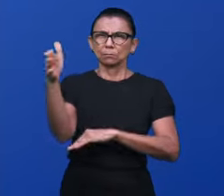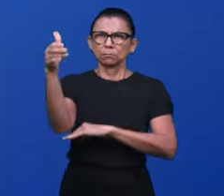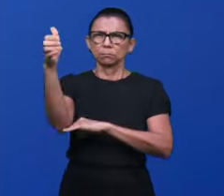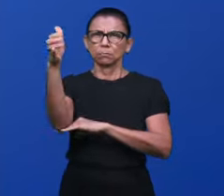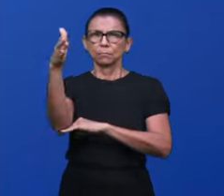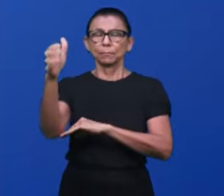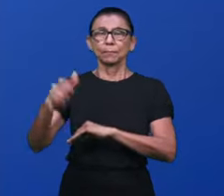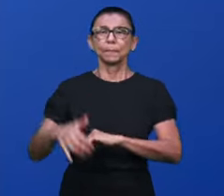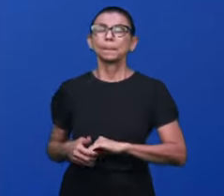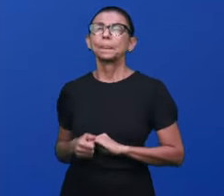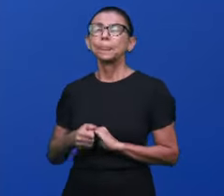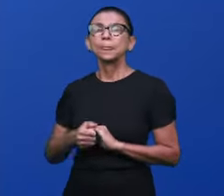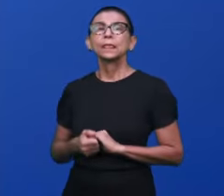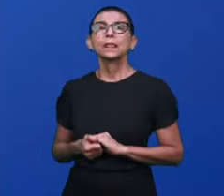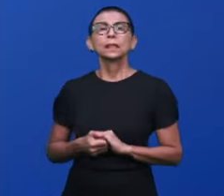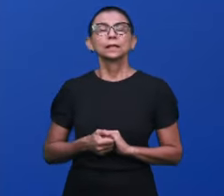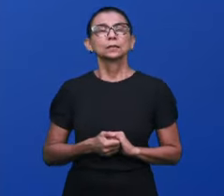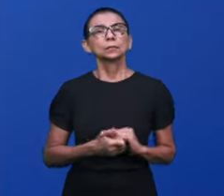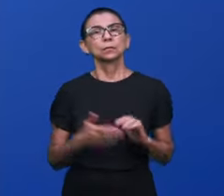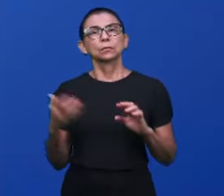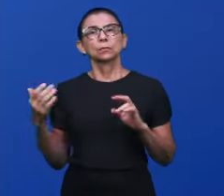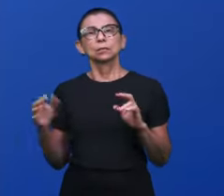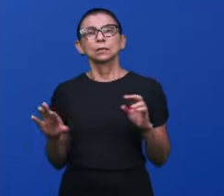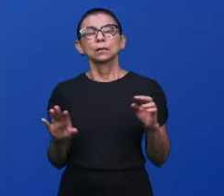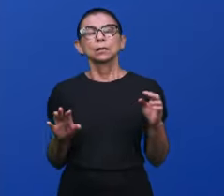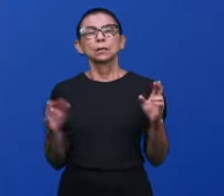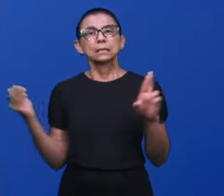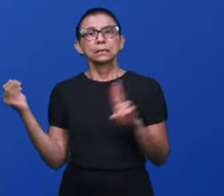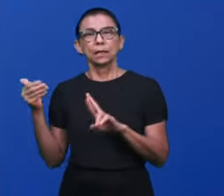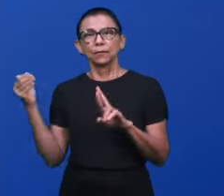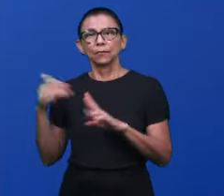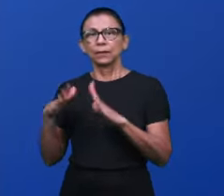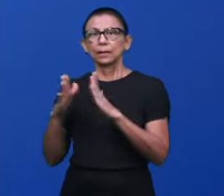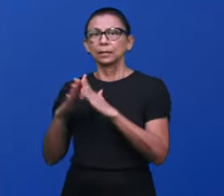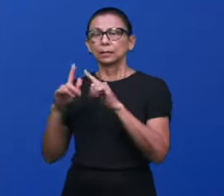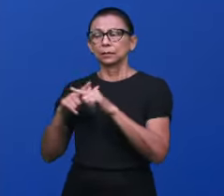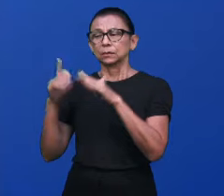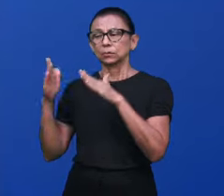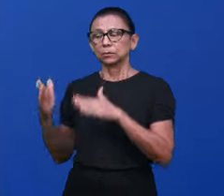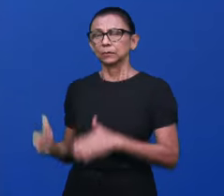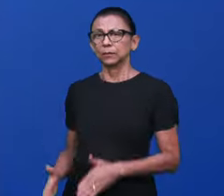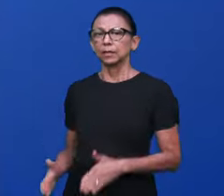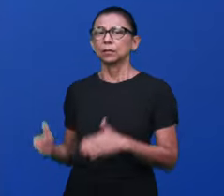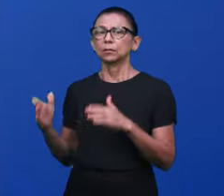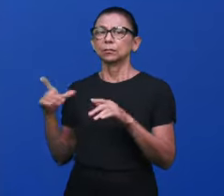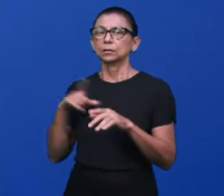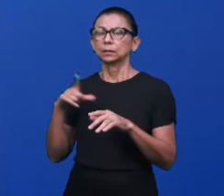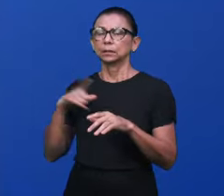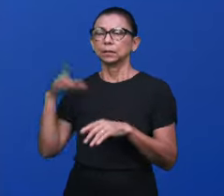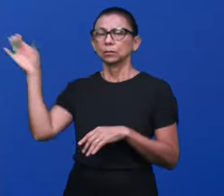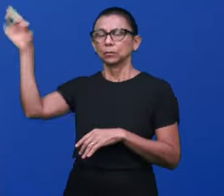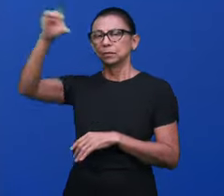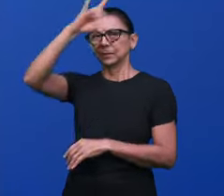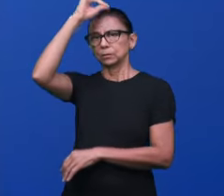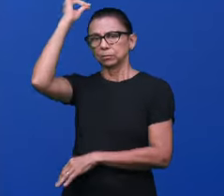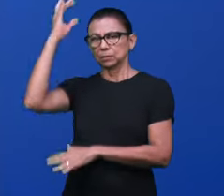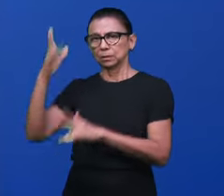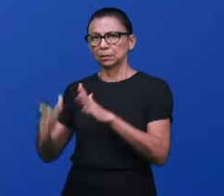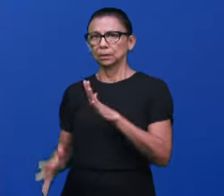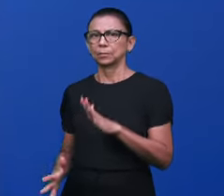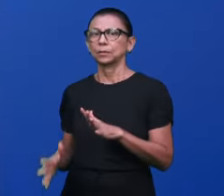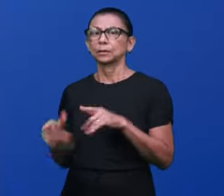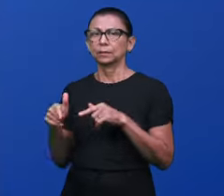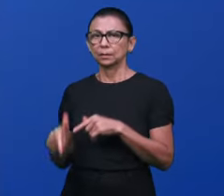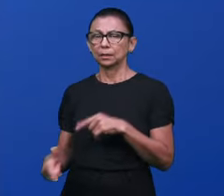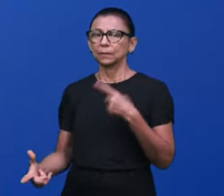Senhor, ela tem o brilho do Espírito Santo e a forma dela é e será triunfante e vitoriosa. A paz do